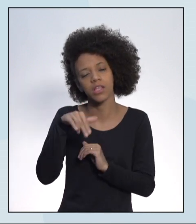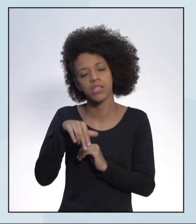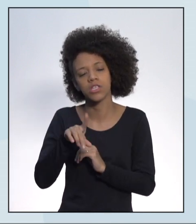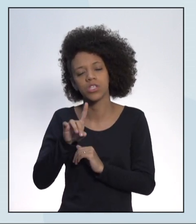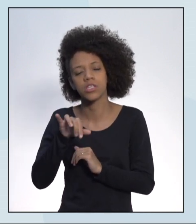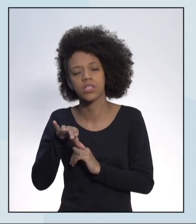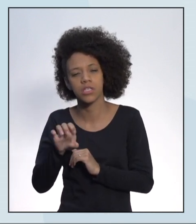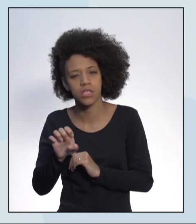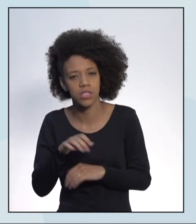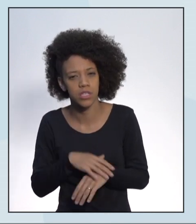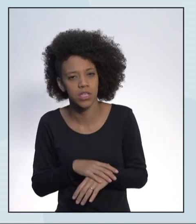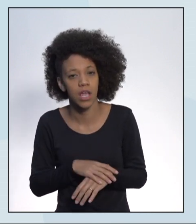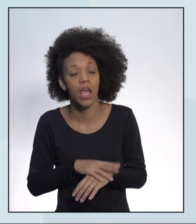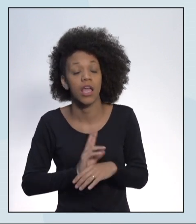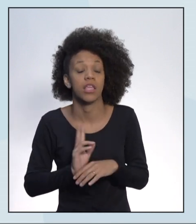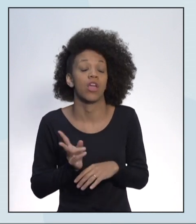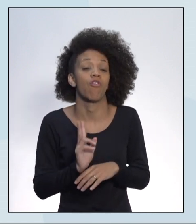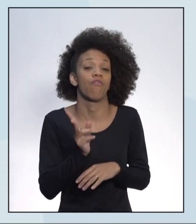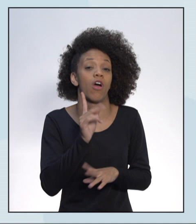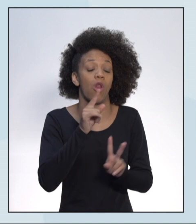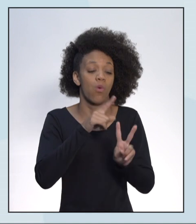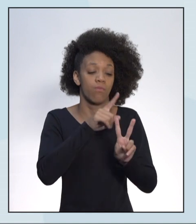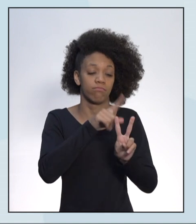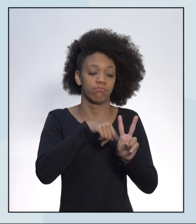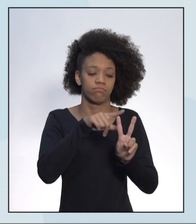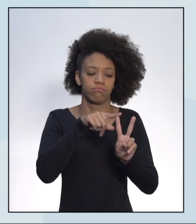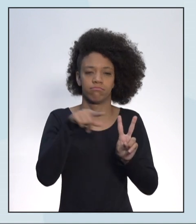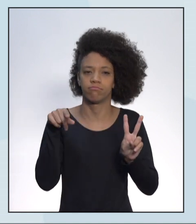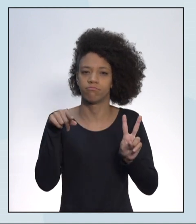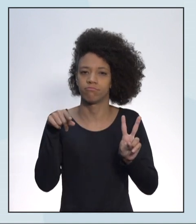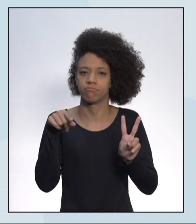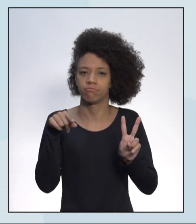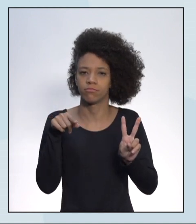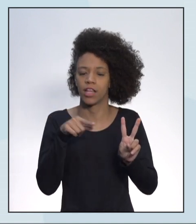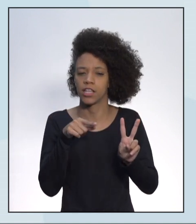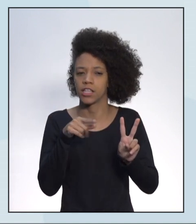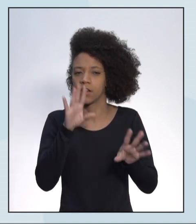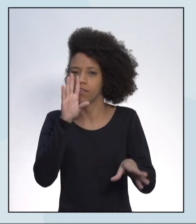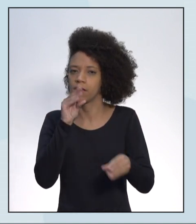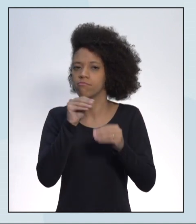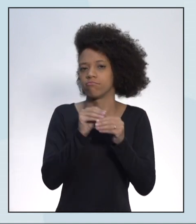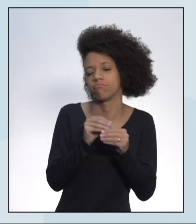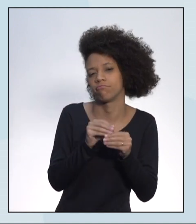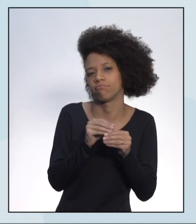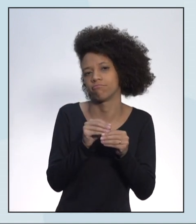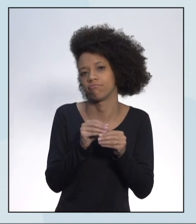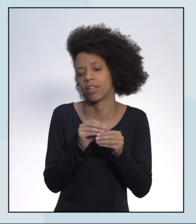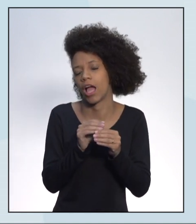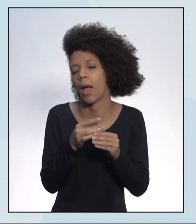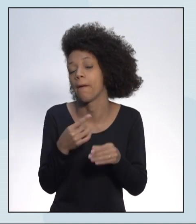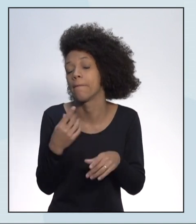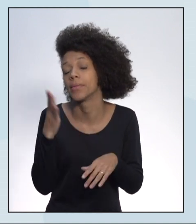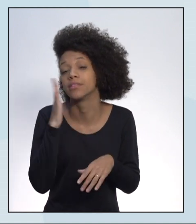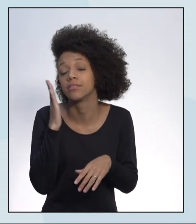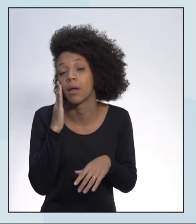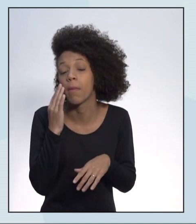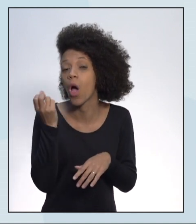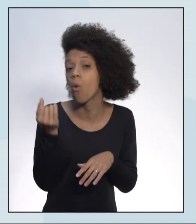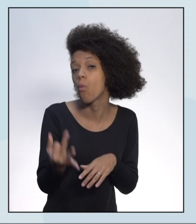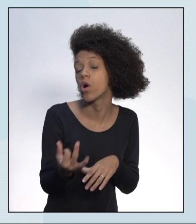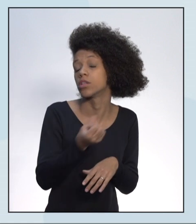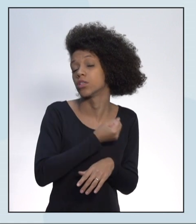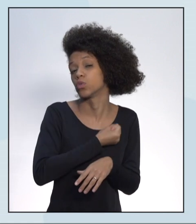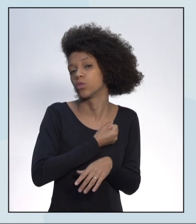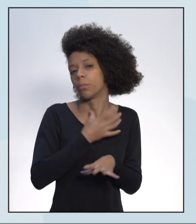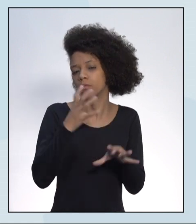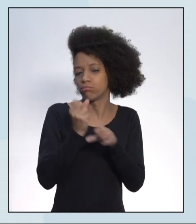Você ia falar? Que é o valor da raiz, né? Que é o índice que ele vai relacionar a raiz, não é isso? É isso aí, para saber quantas vezes esse número será multiplicado